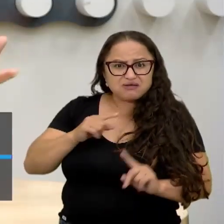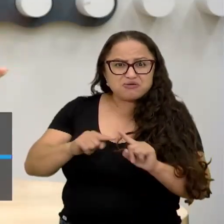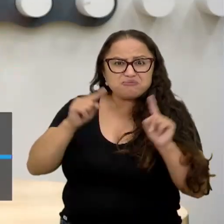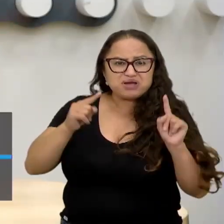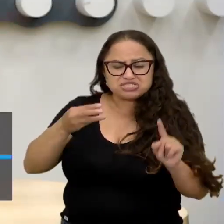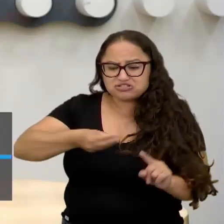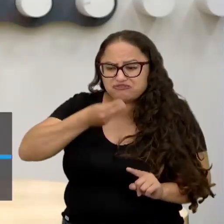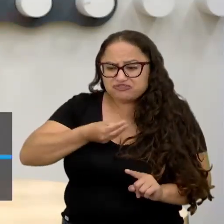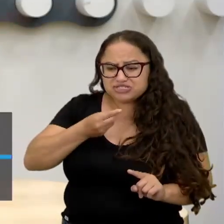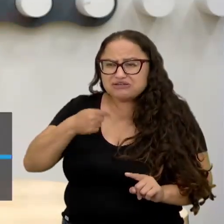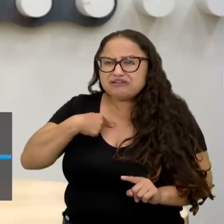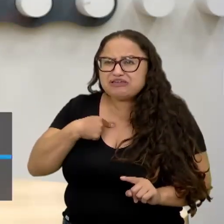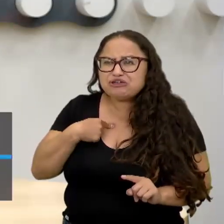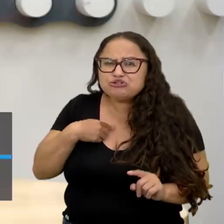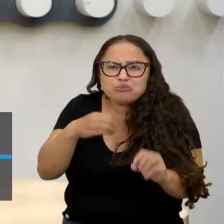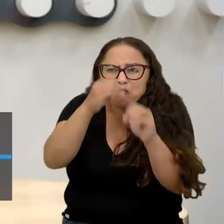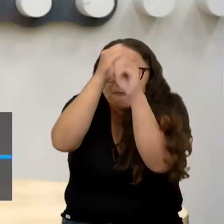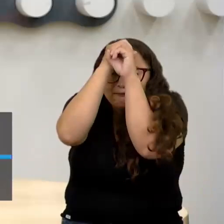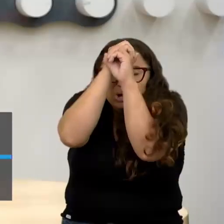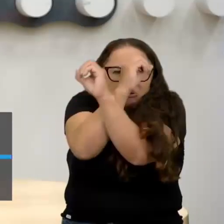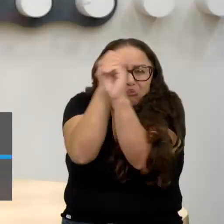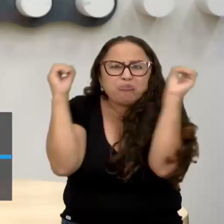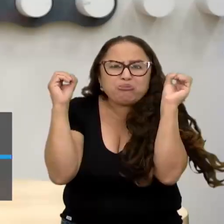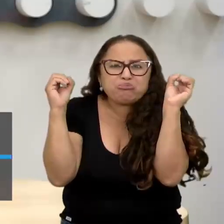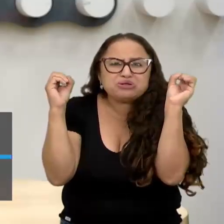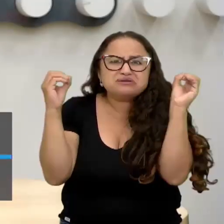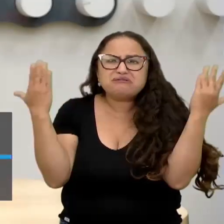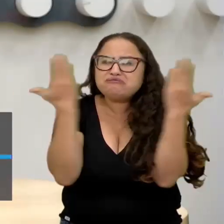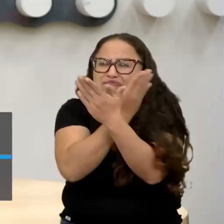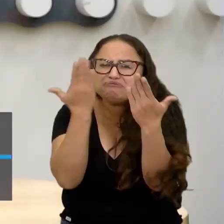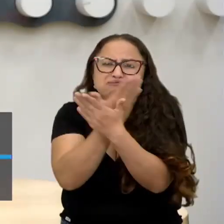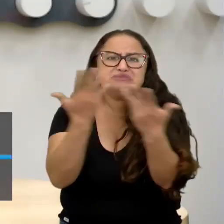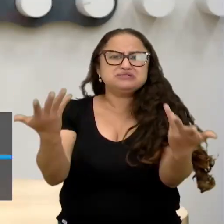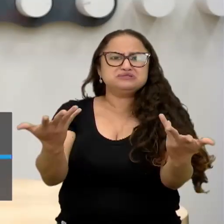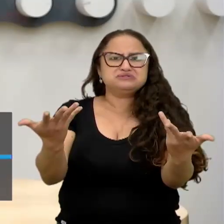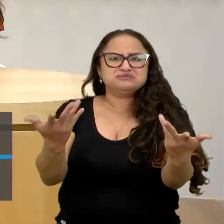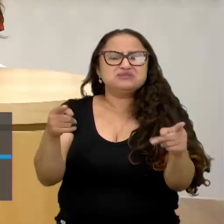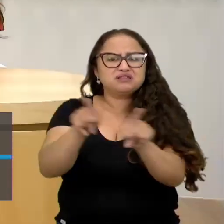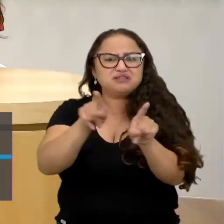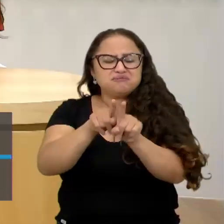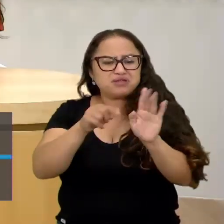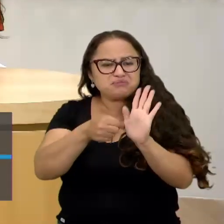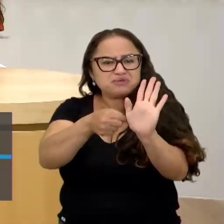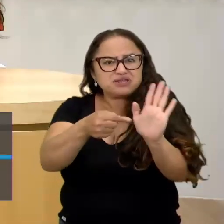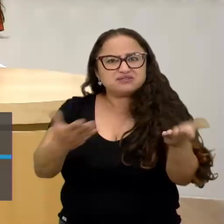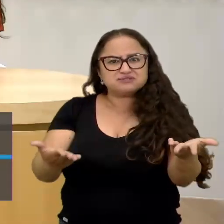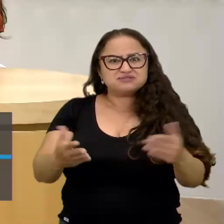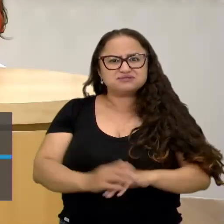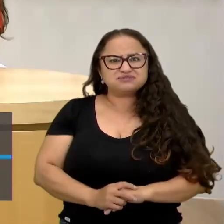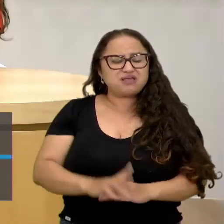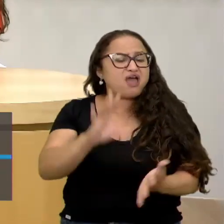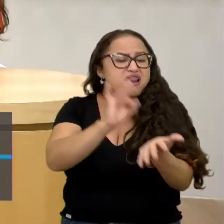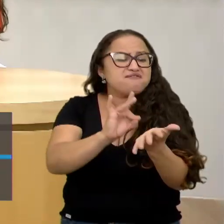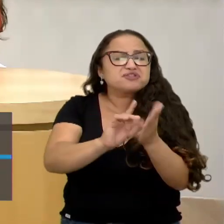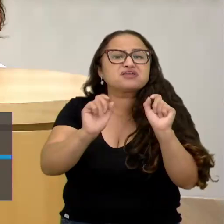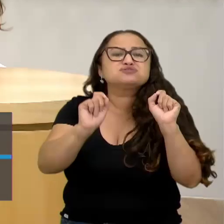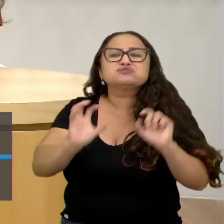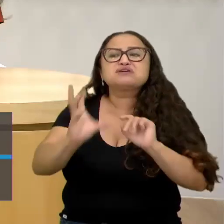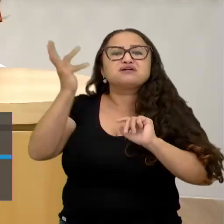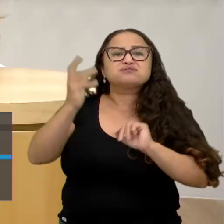sou visto, então acho que essa ambiguidade também aparece, né, nesses Exatamente, porque assim, na verdade o que